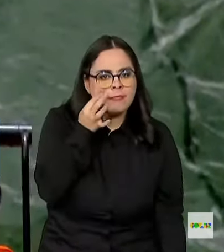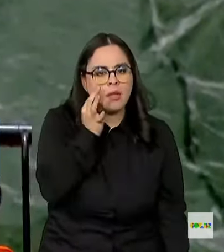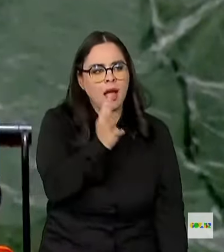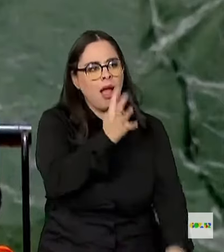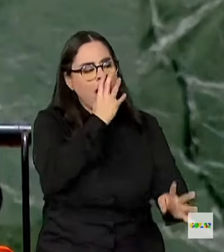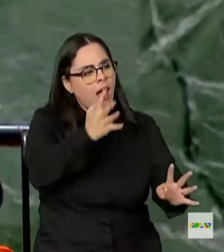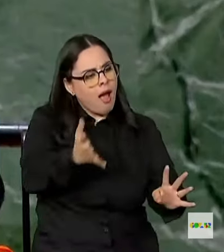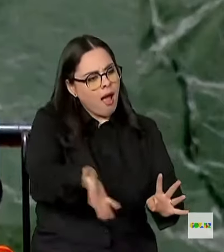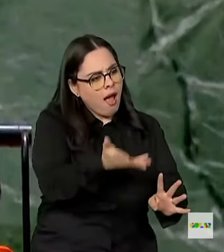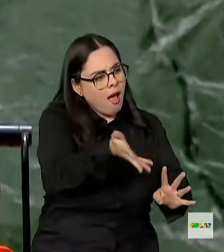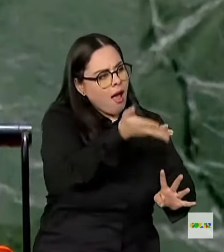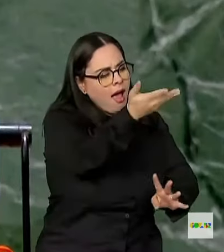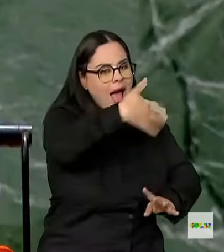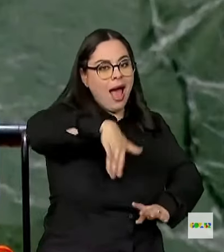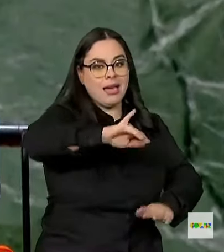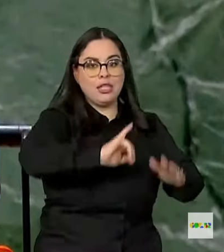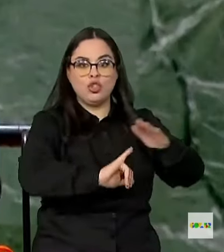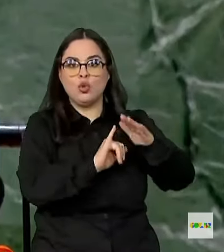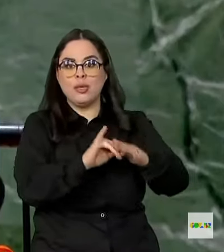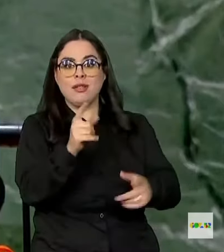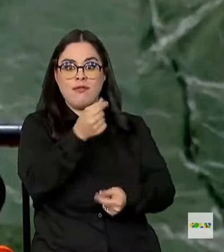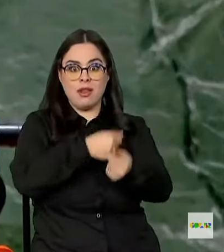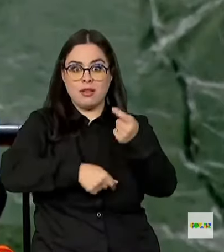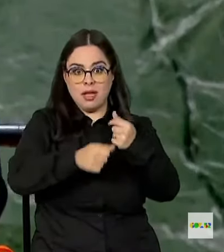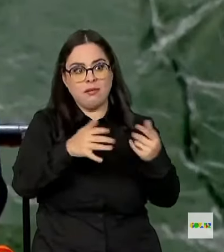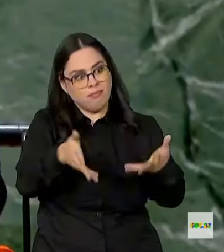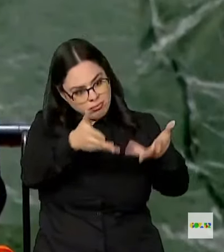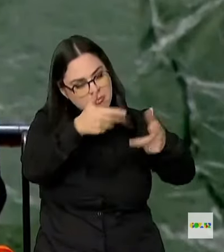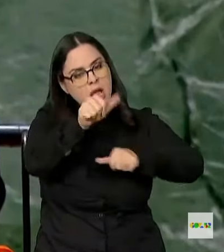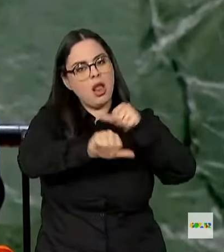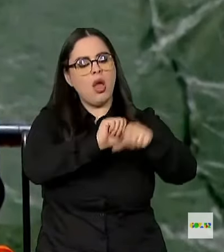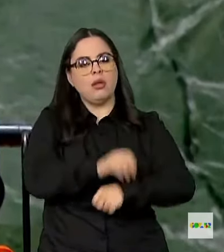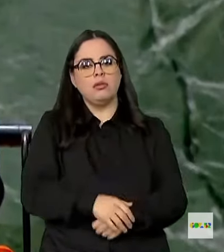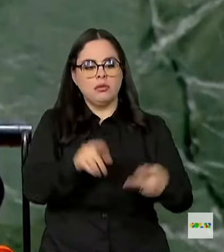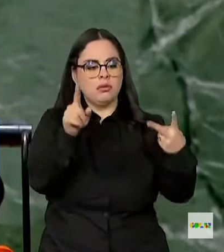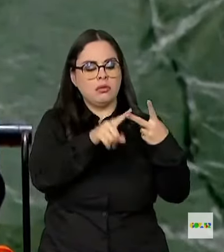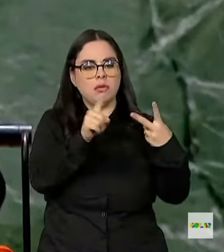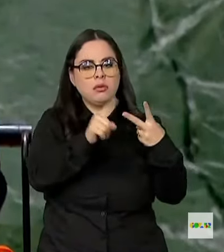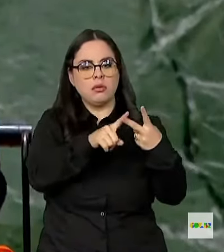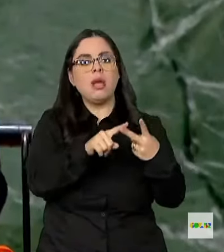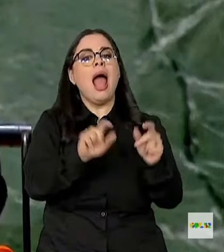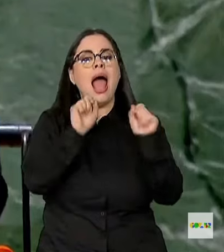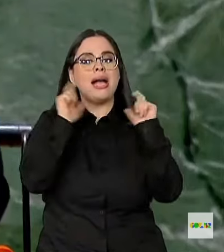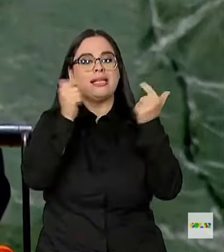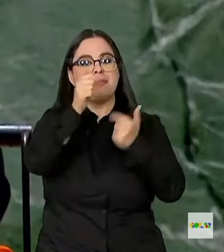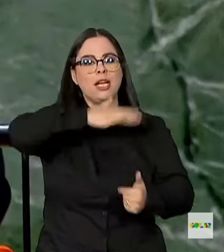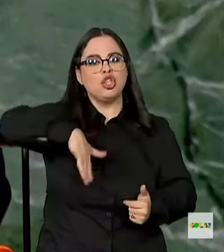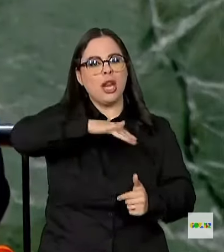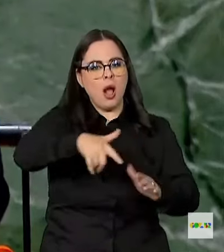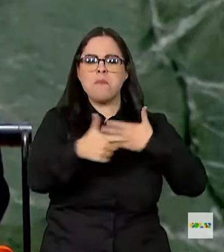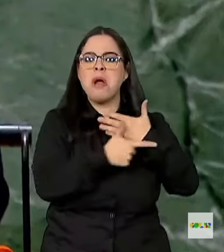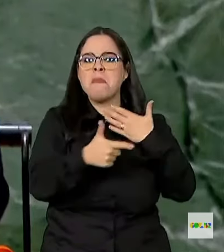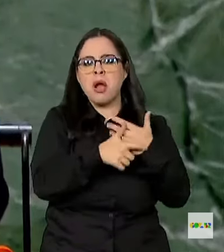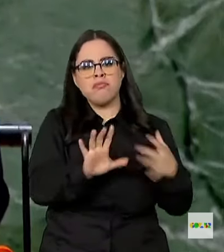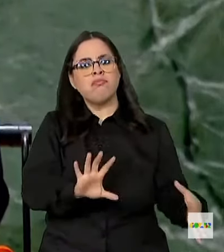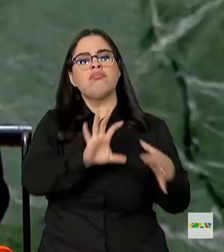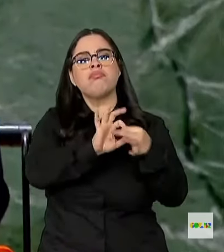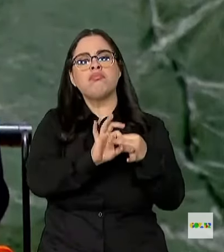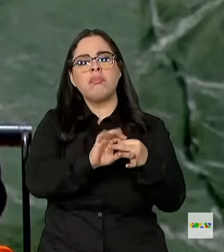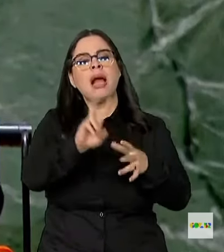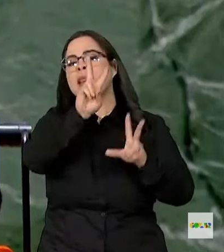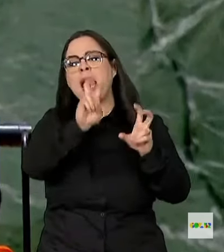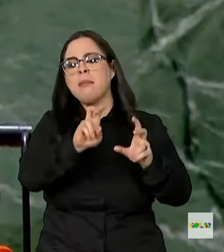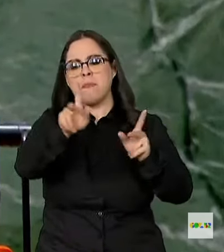inspirar as instituições financeiras; a revitalização do papel da Assembleia Geral, inclusive em temas de paz e